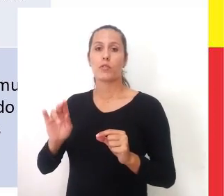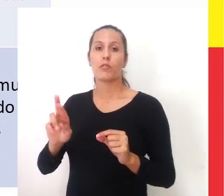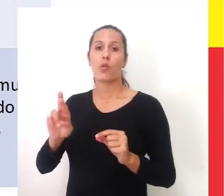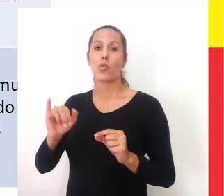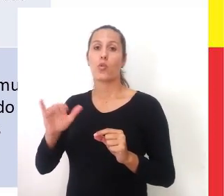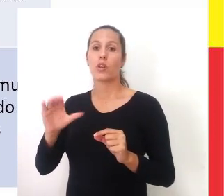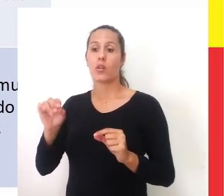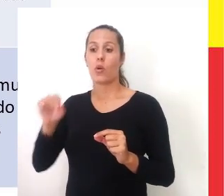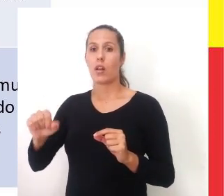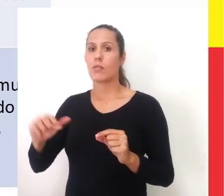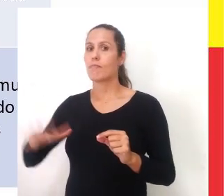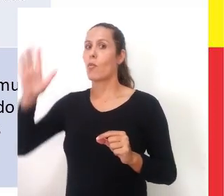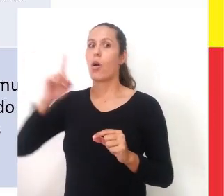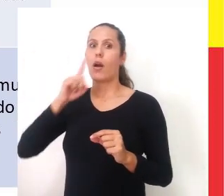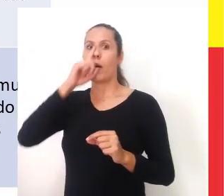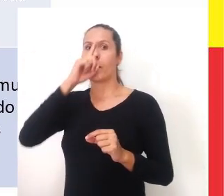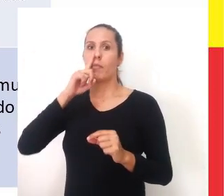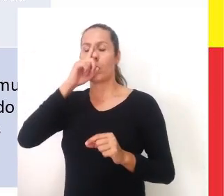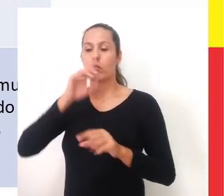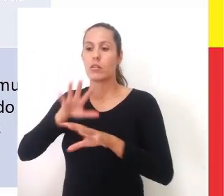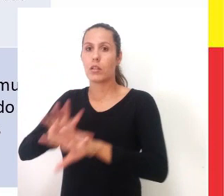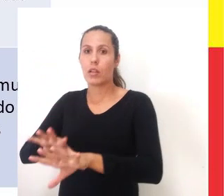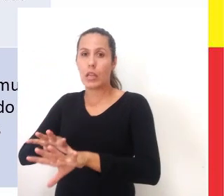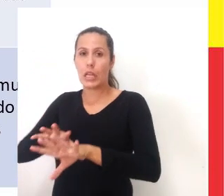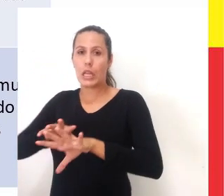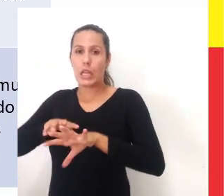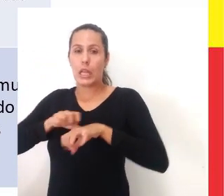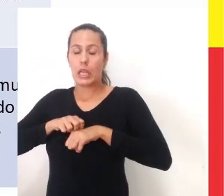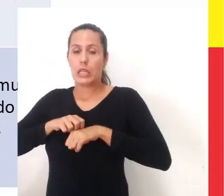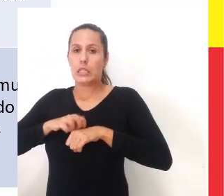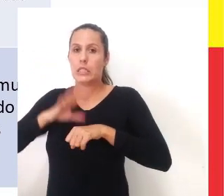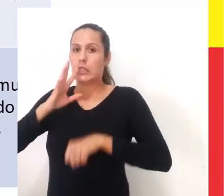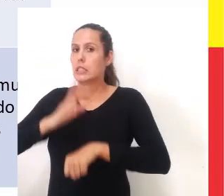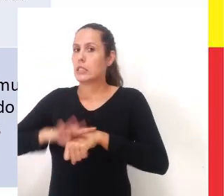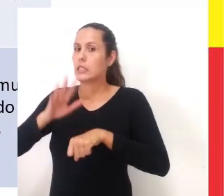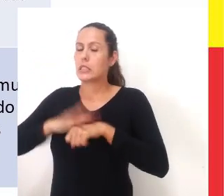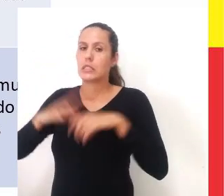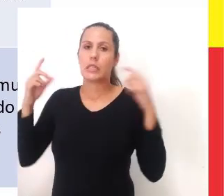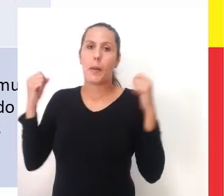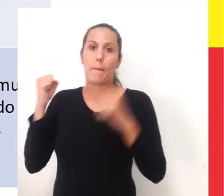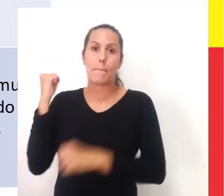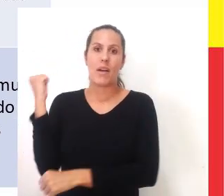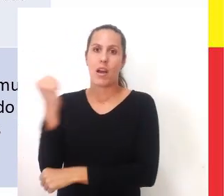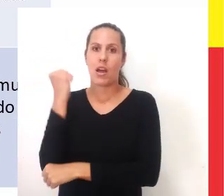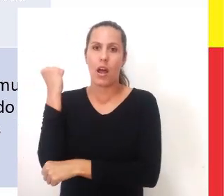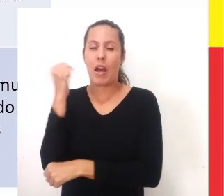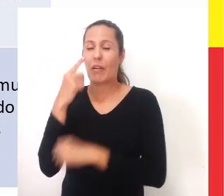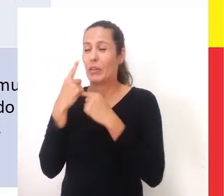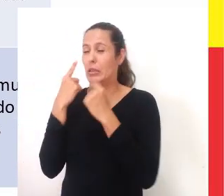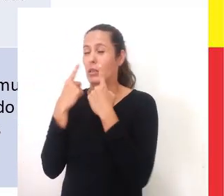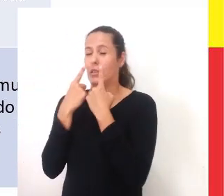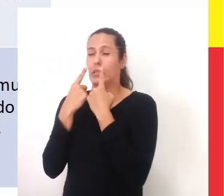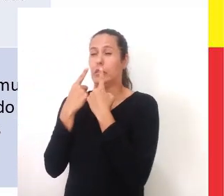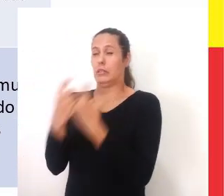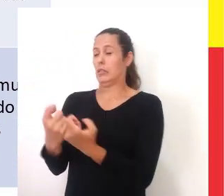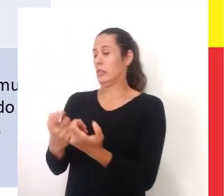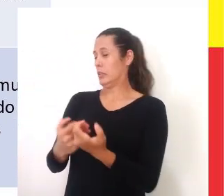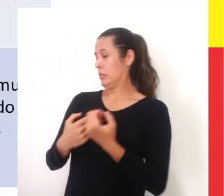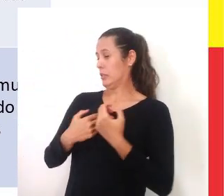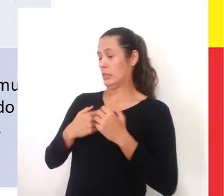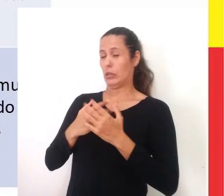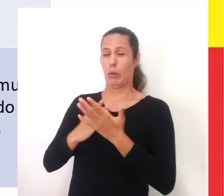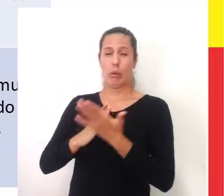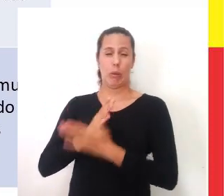não tiver cuidado, pode ser nociva, além de causar um mau cheiro